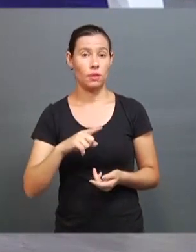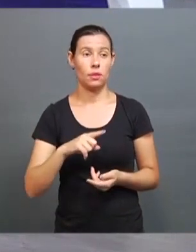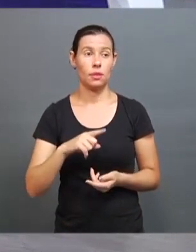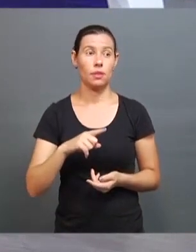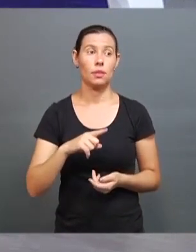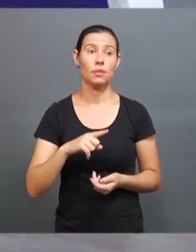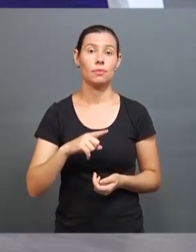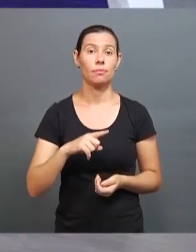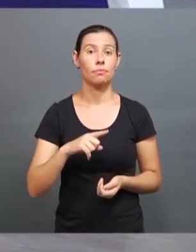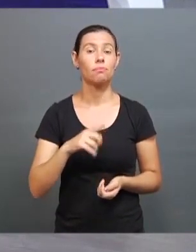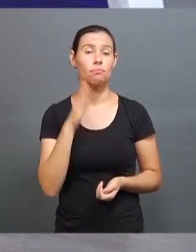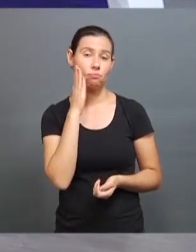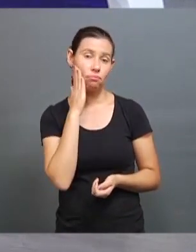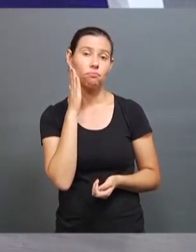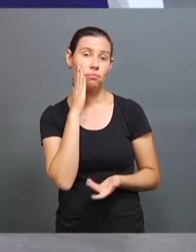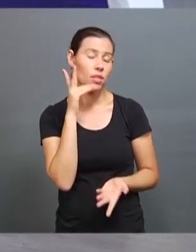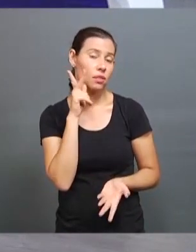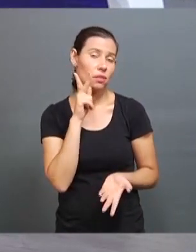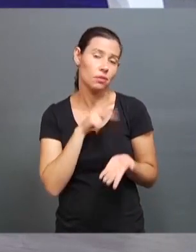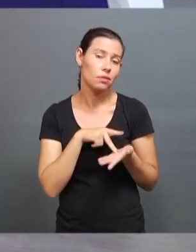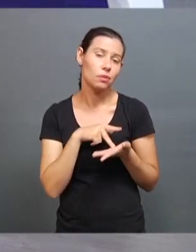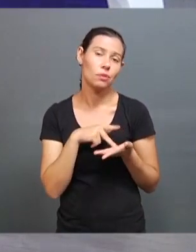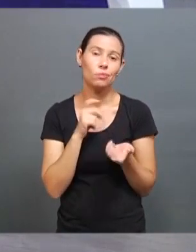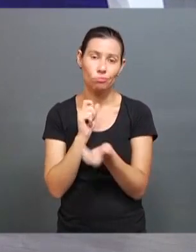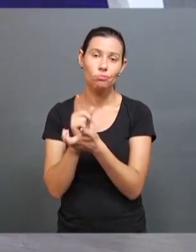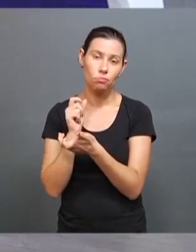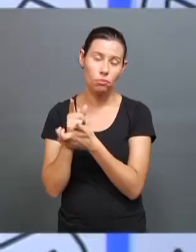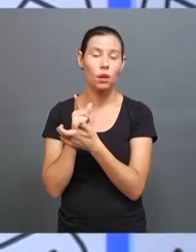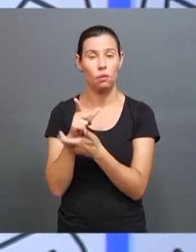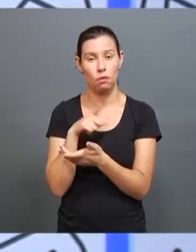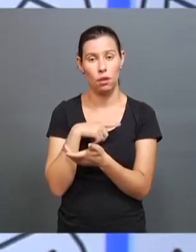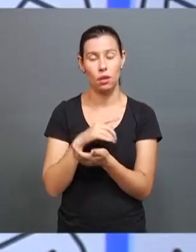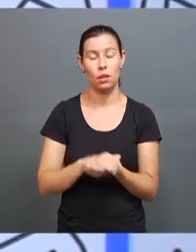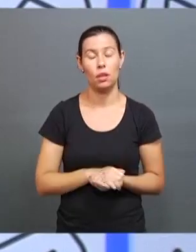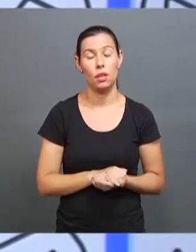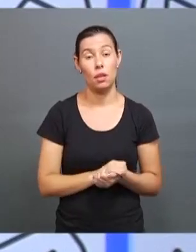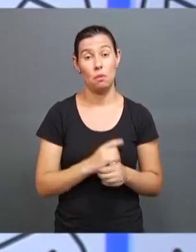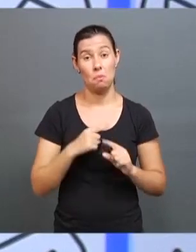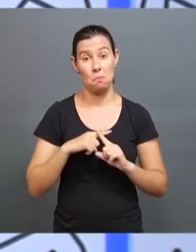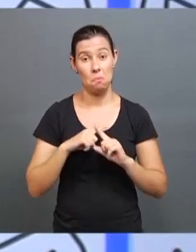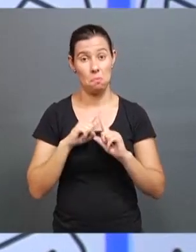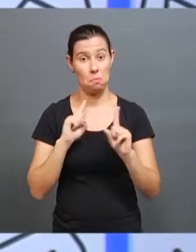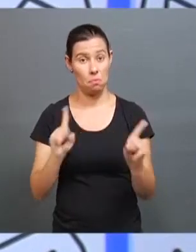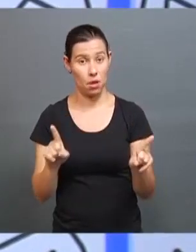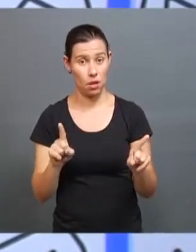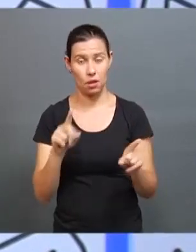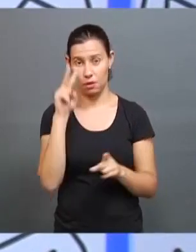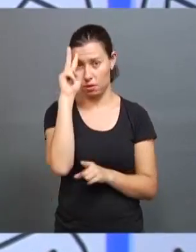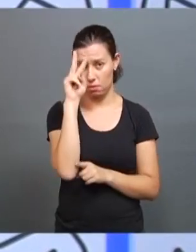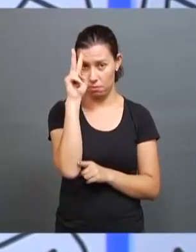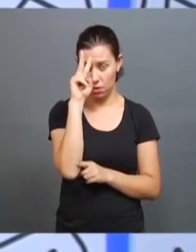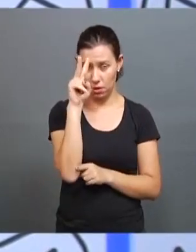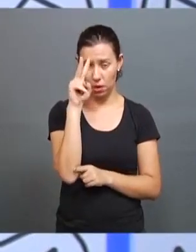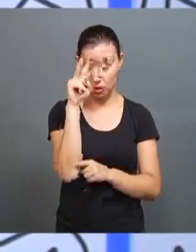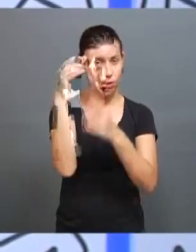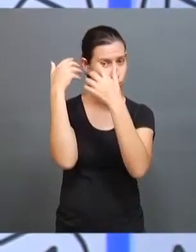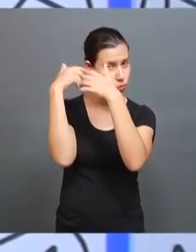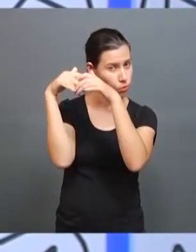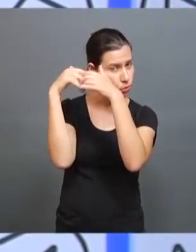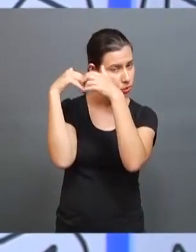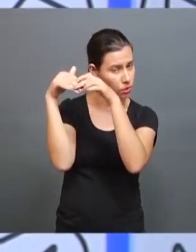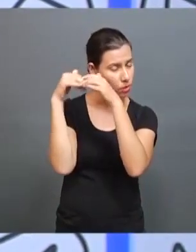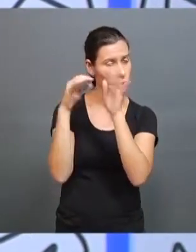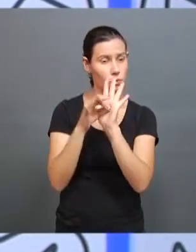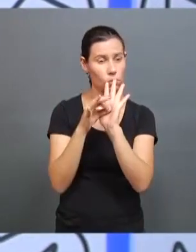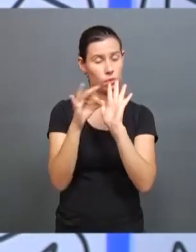negar isso, negar essa realidade. Mas há que se trazer sempre a consciência, uma reflexão crítica